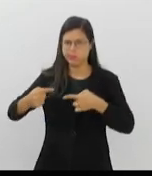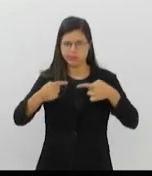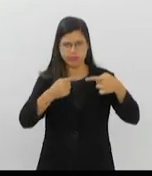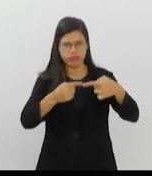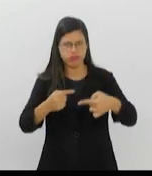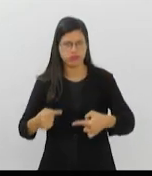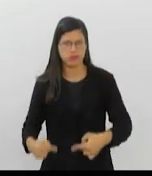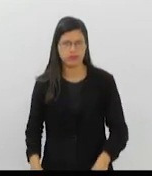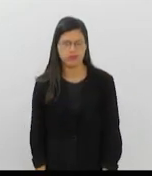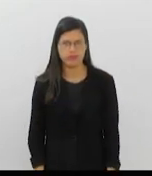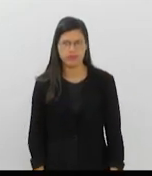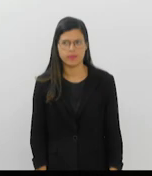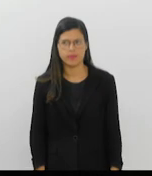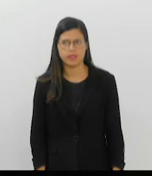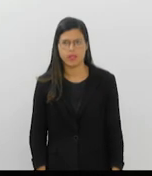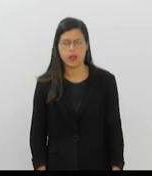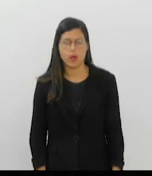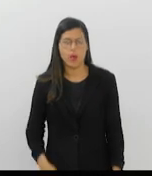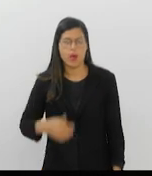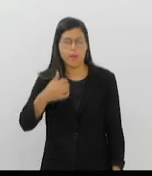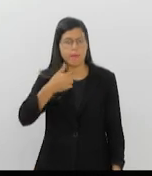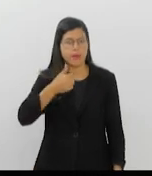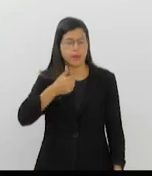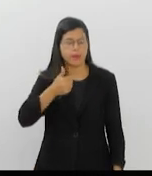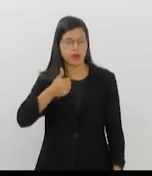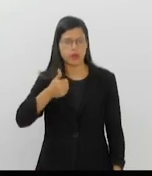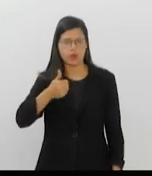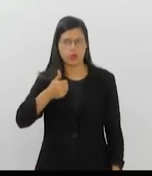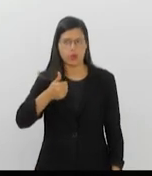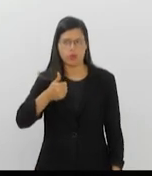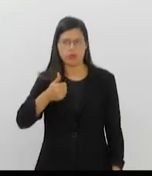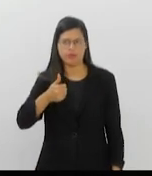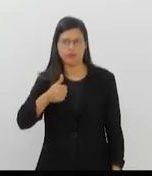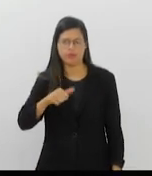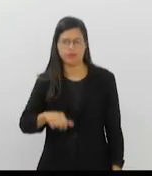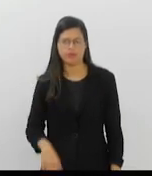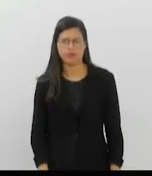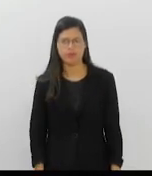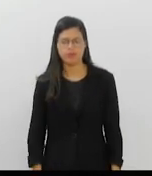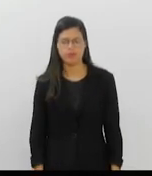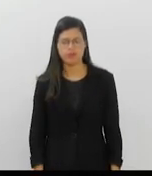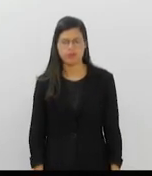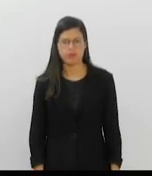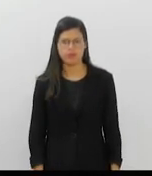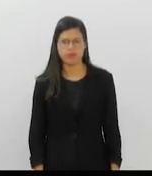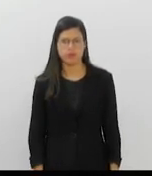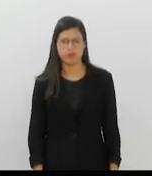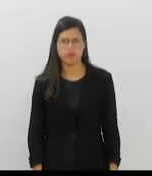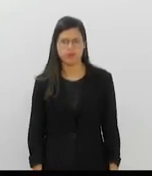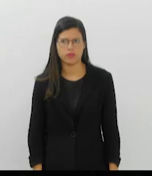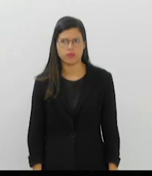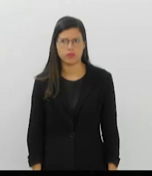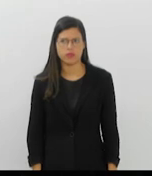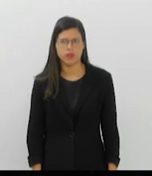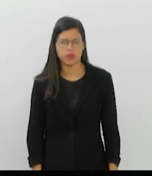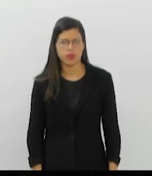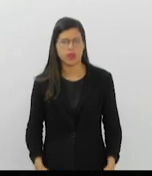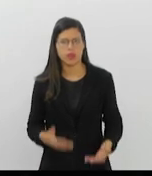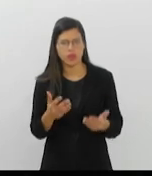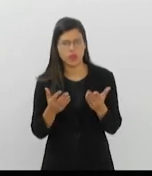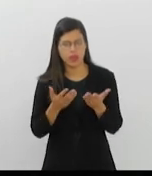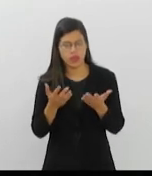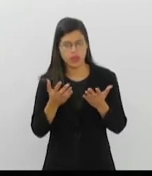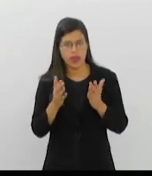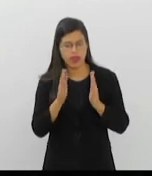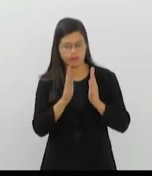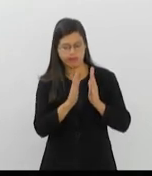discussão o primeiro deles é aquele que quer prorrogar